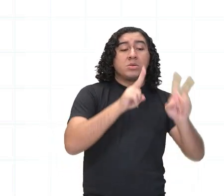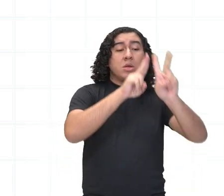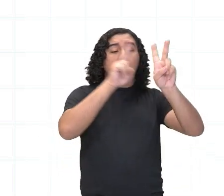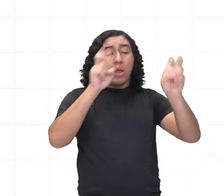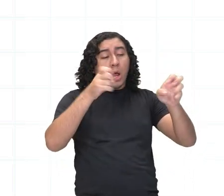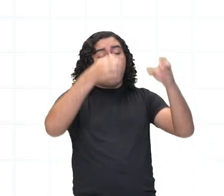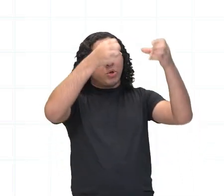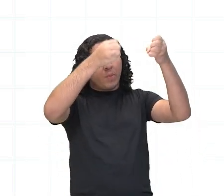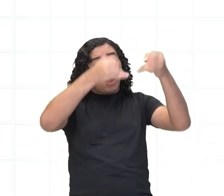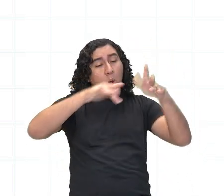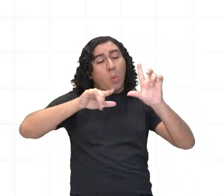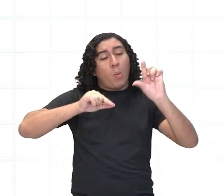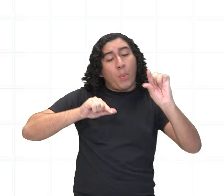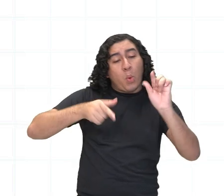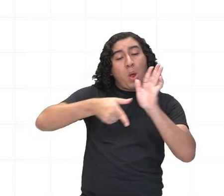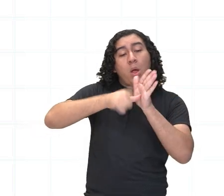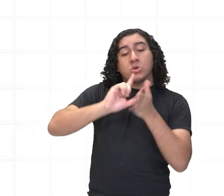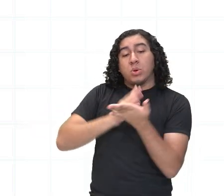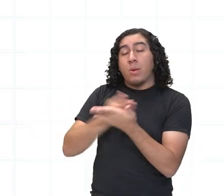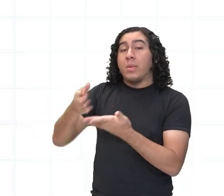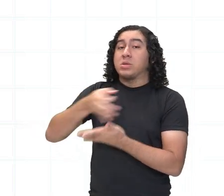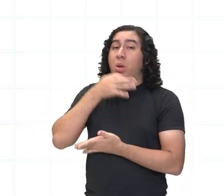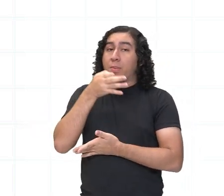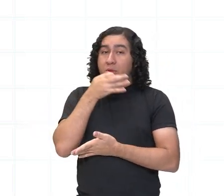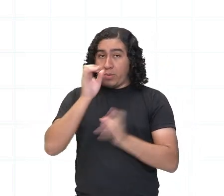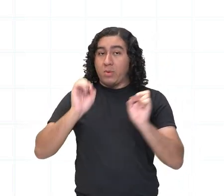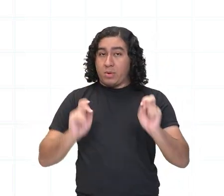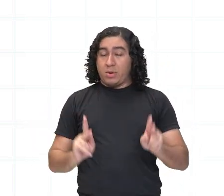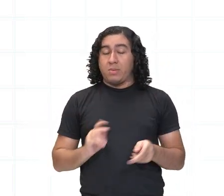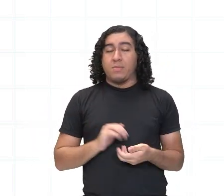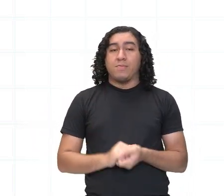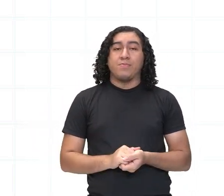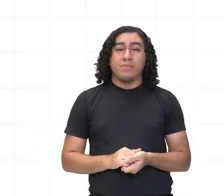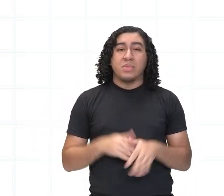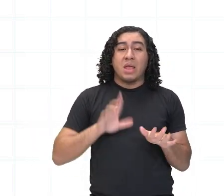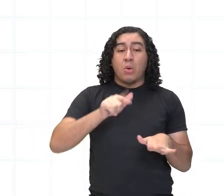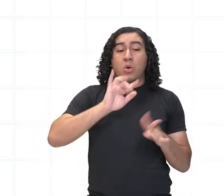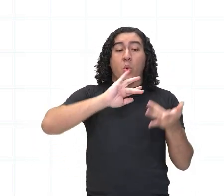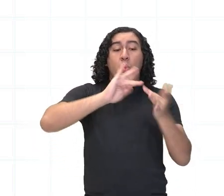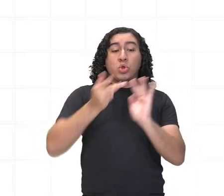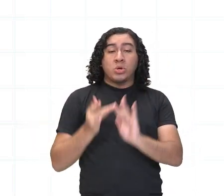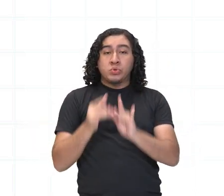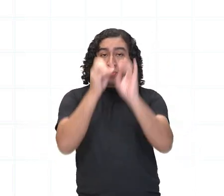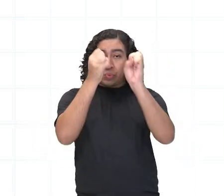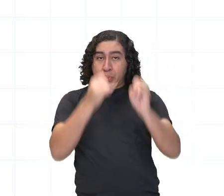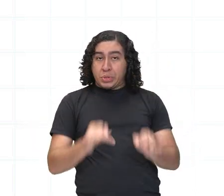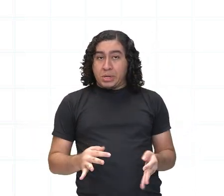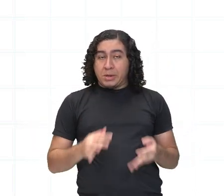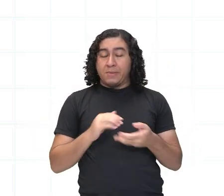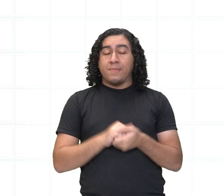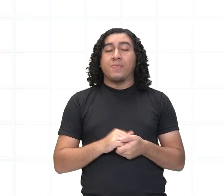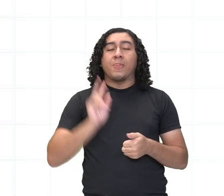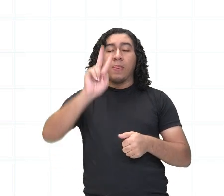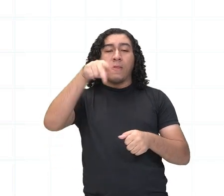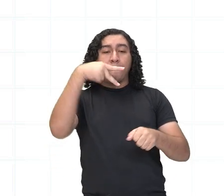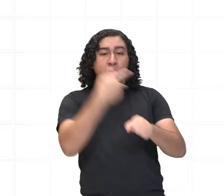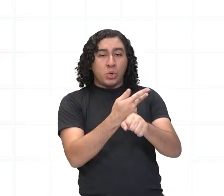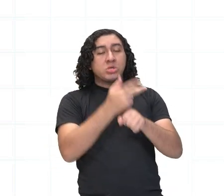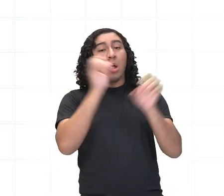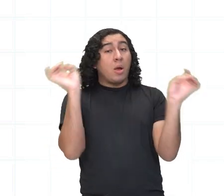assunto antes de começar a emitir a minha opinião. Então, isso é a contextualização. Em seguida, após